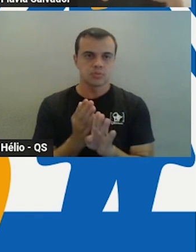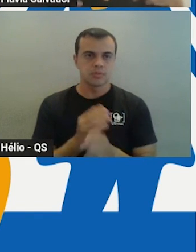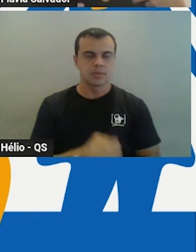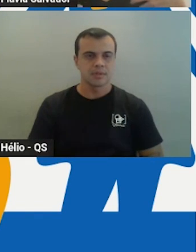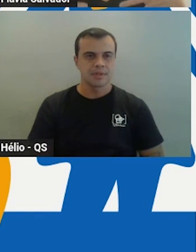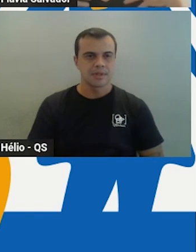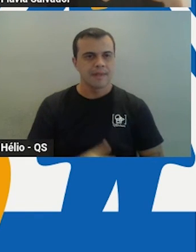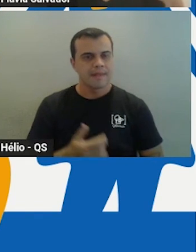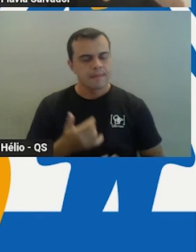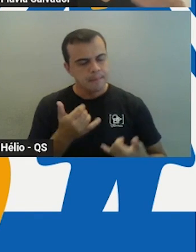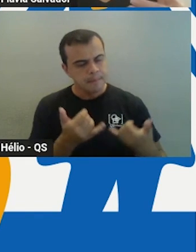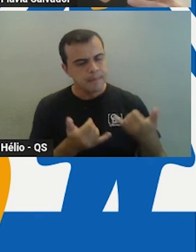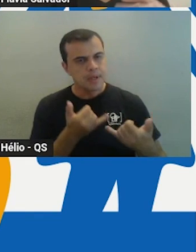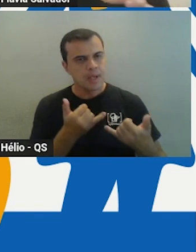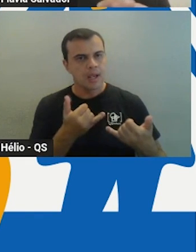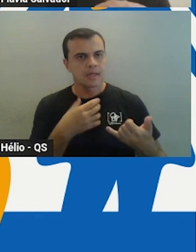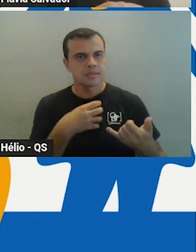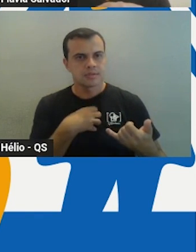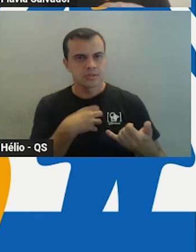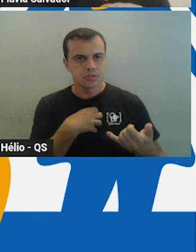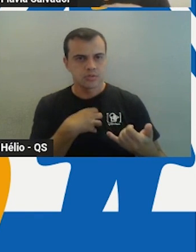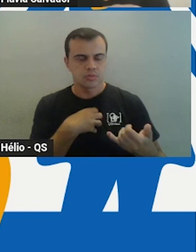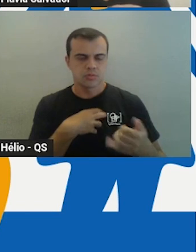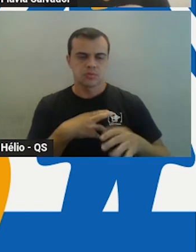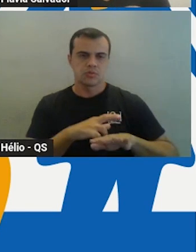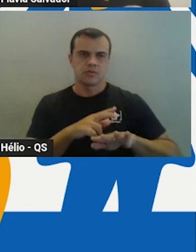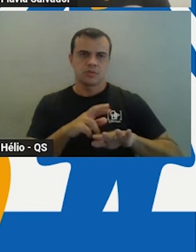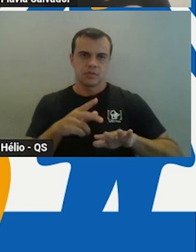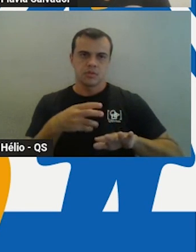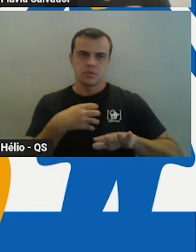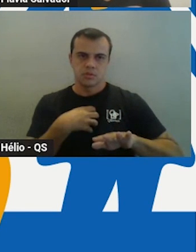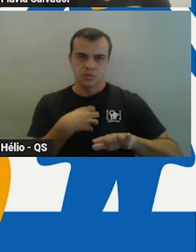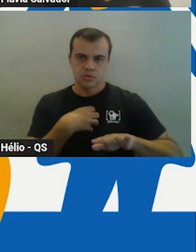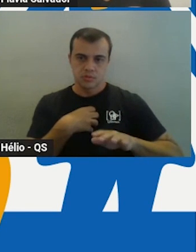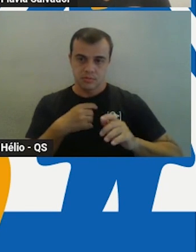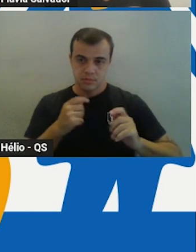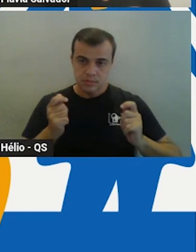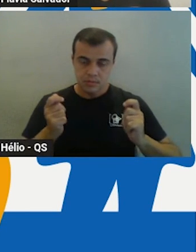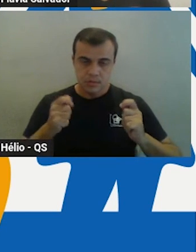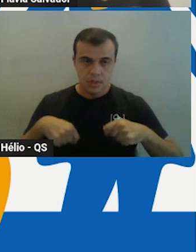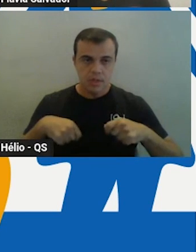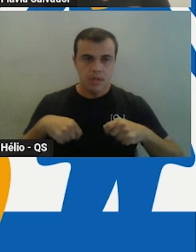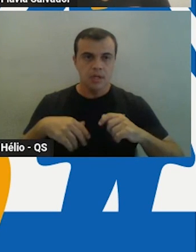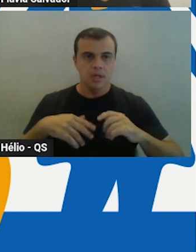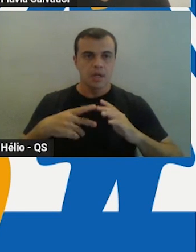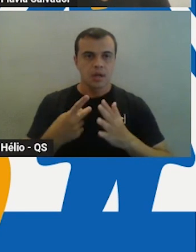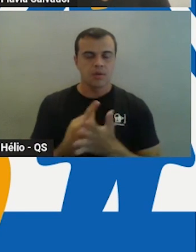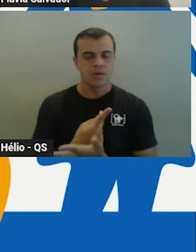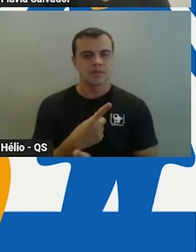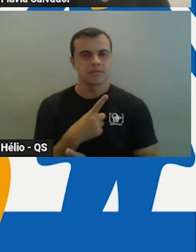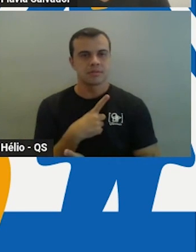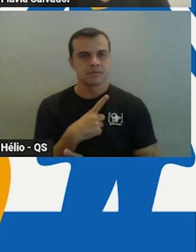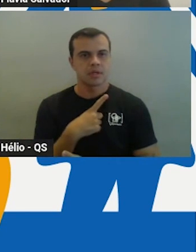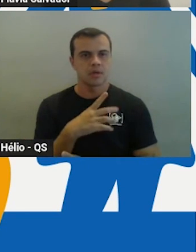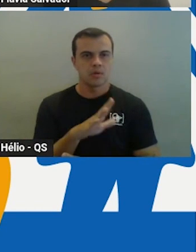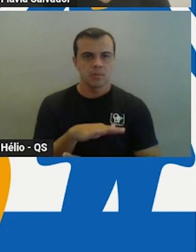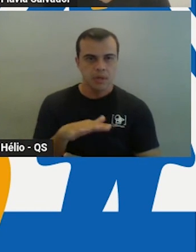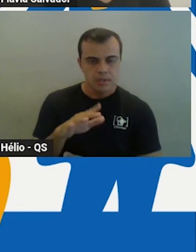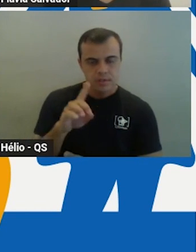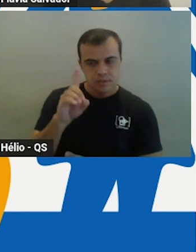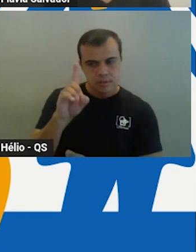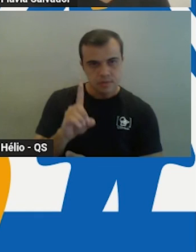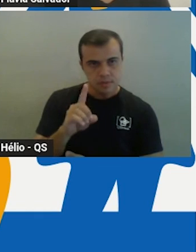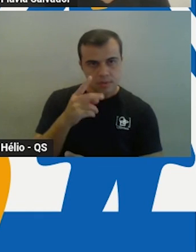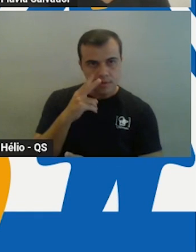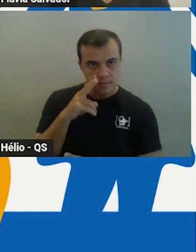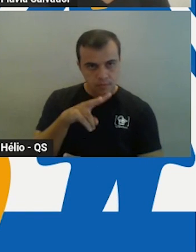É brincar com sentidos e é um sentido que em caso de ter uma criança com deficiência